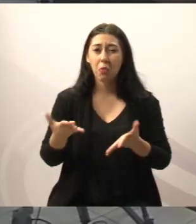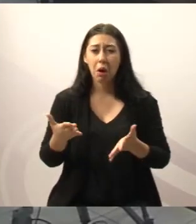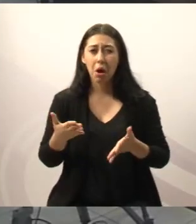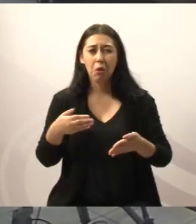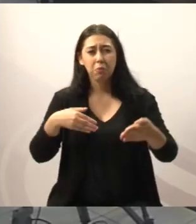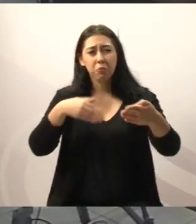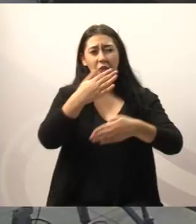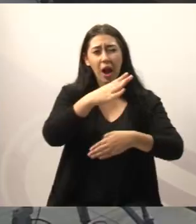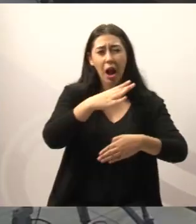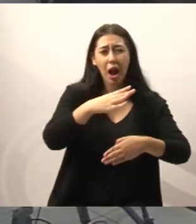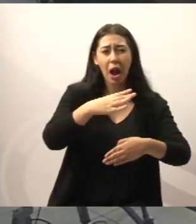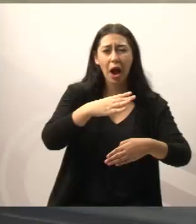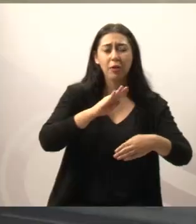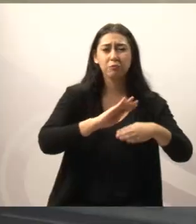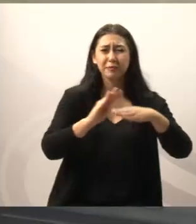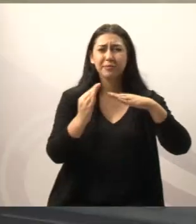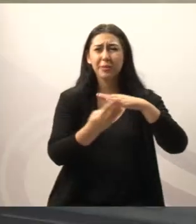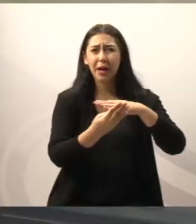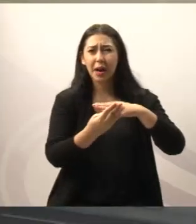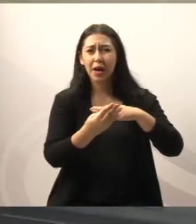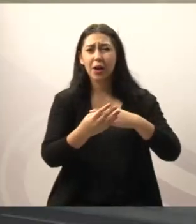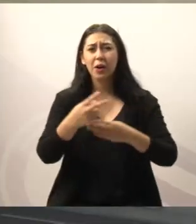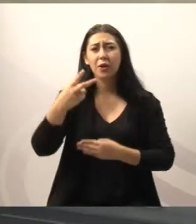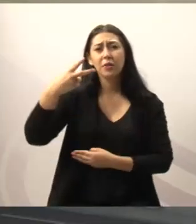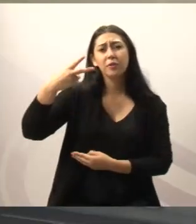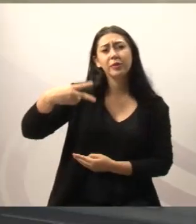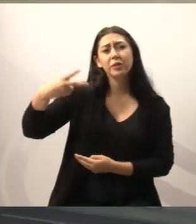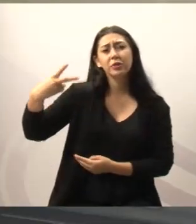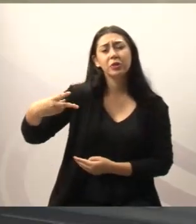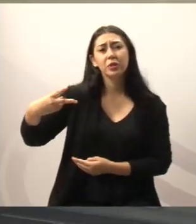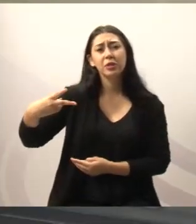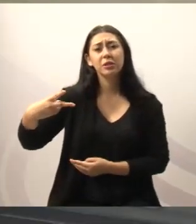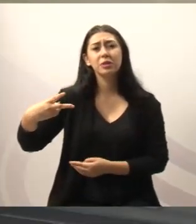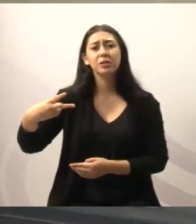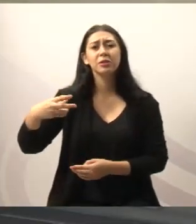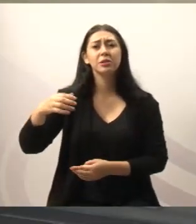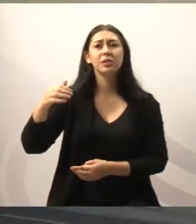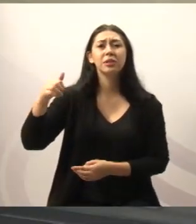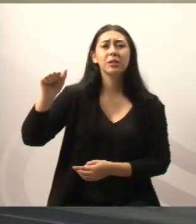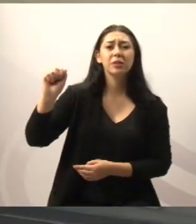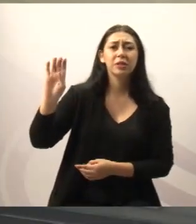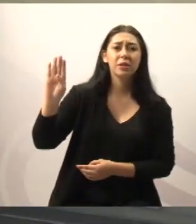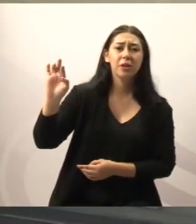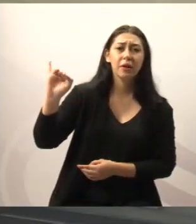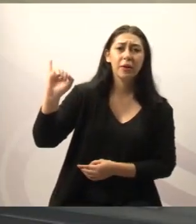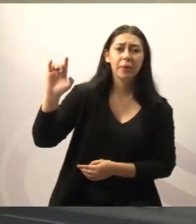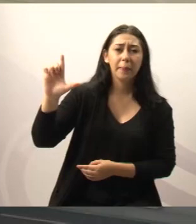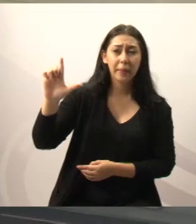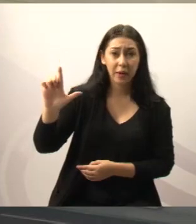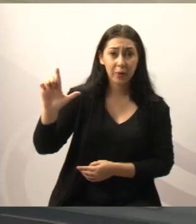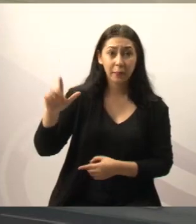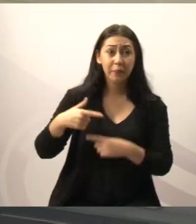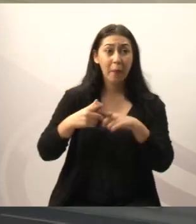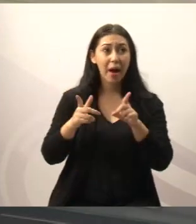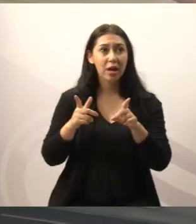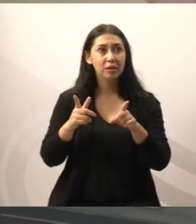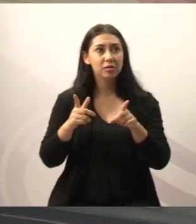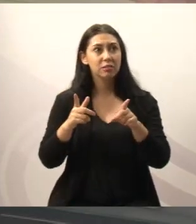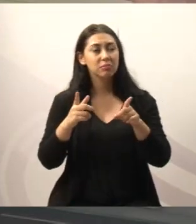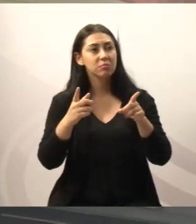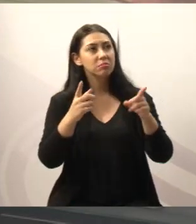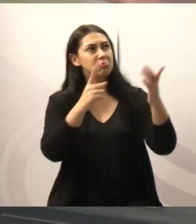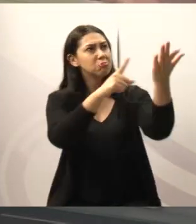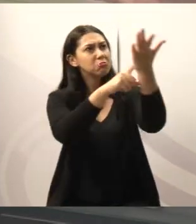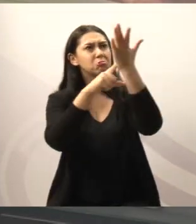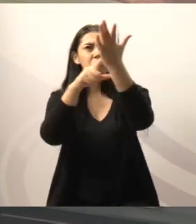de abril, aí o pessoal vai para Figueira, chega lá, não tem a placa. Então, conforme não está asfaltado onde